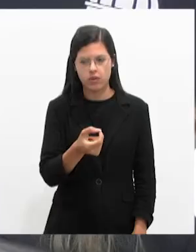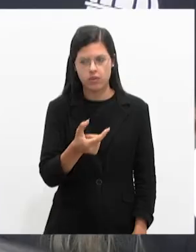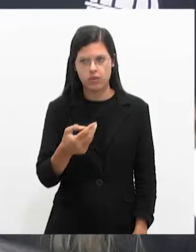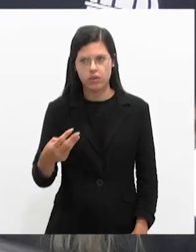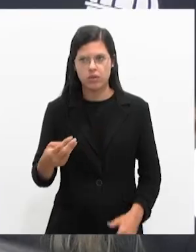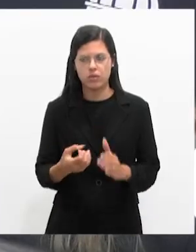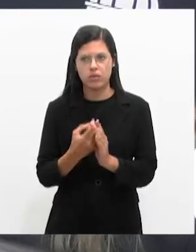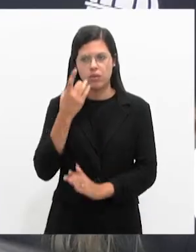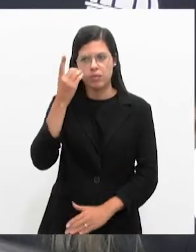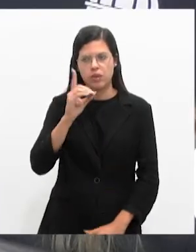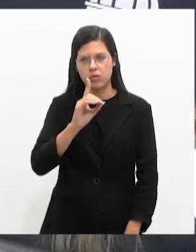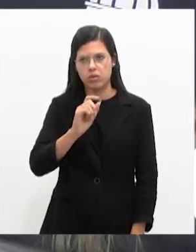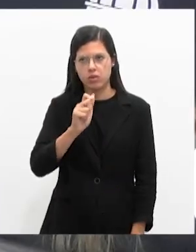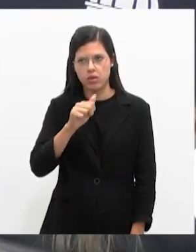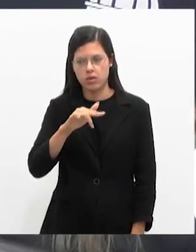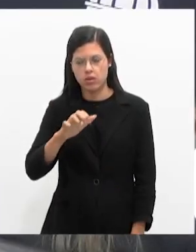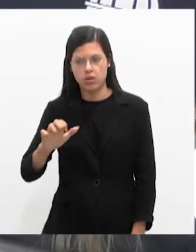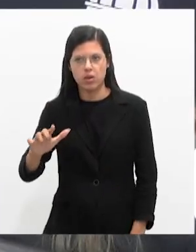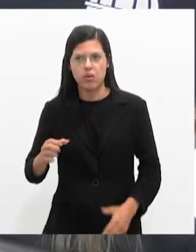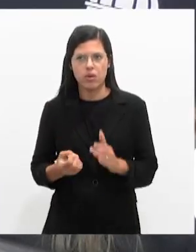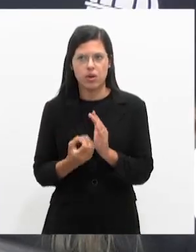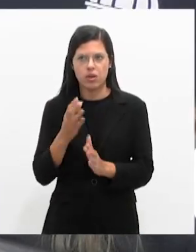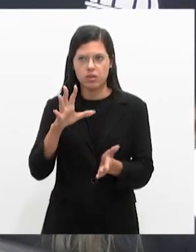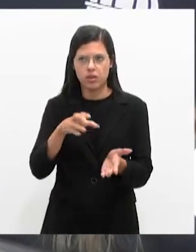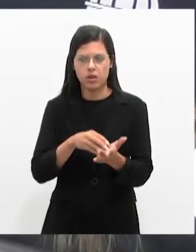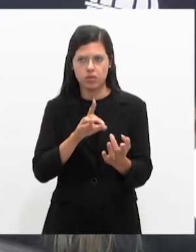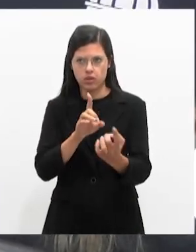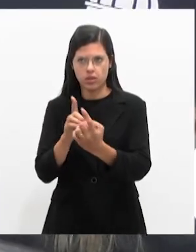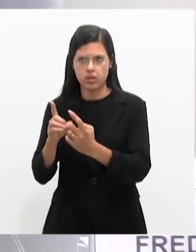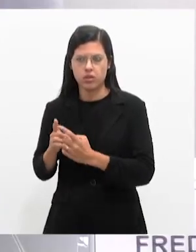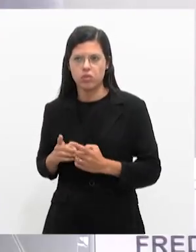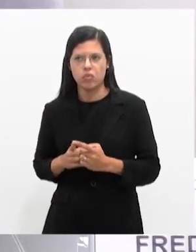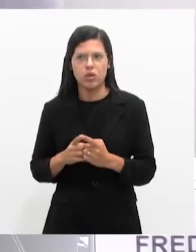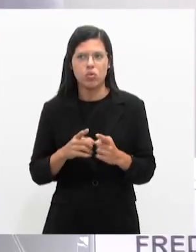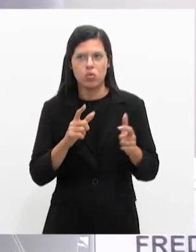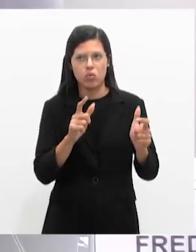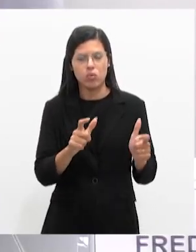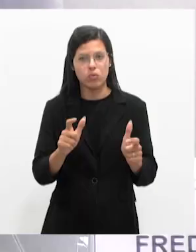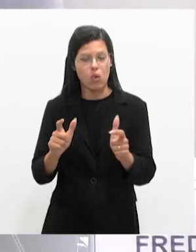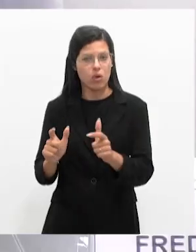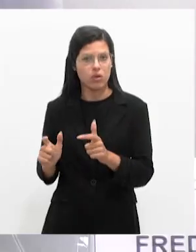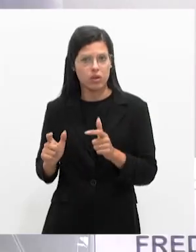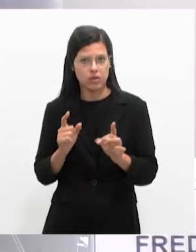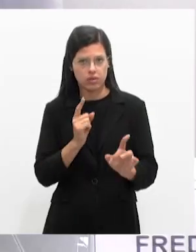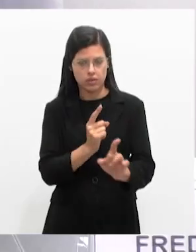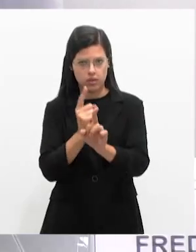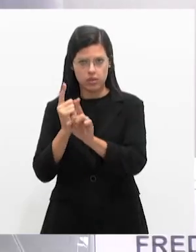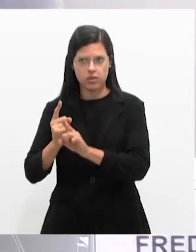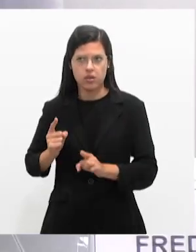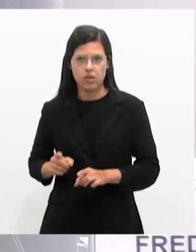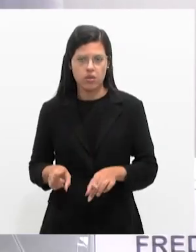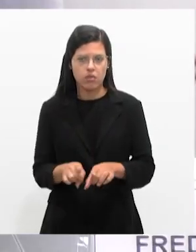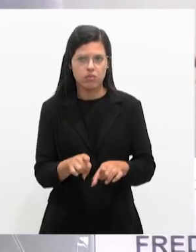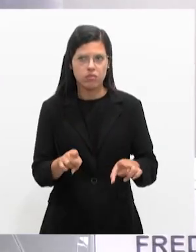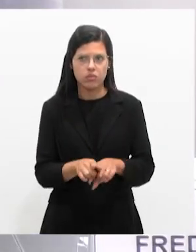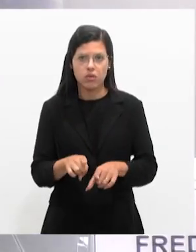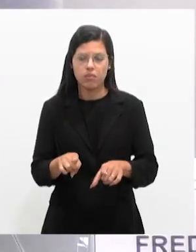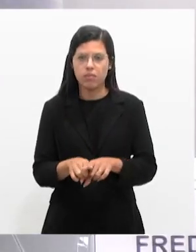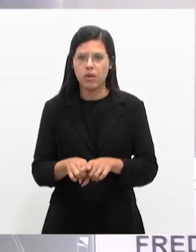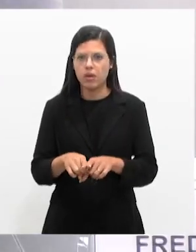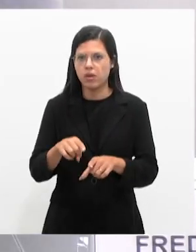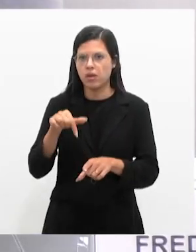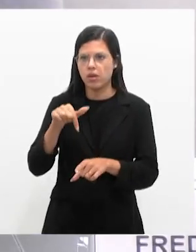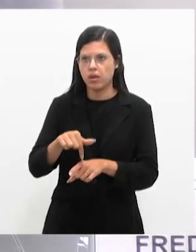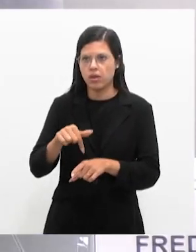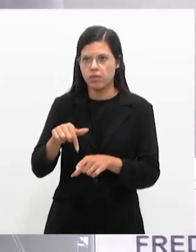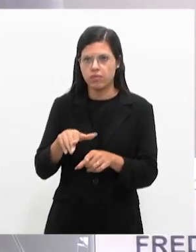deputado Daniel Librelon, que cria a Central de Atendimento para Serviço de Localização e Abordagem Social de pessoas em situação de rua no âmbito do Estado do Rio de